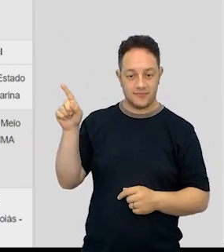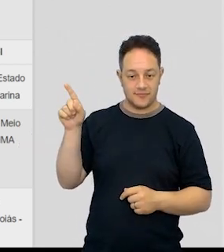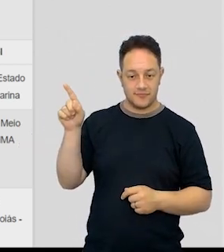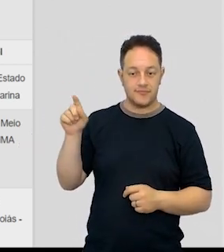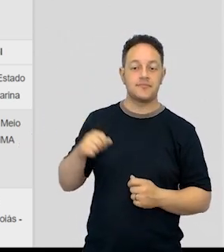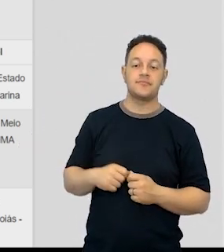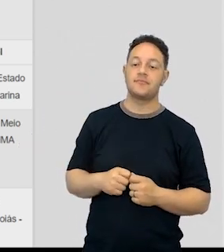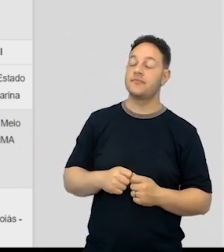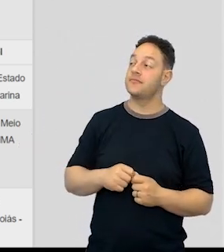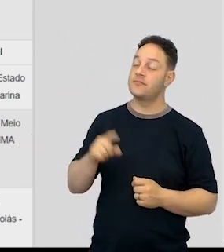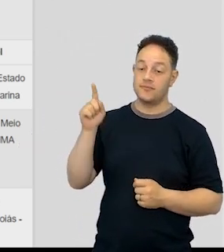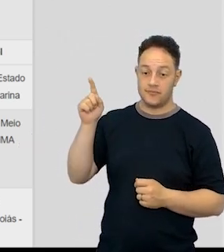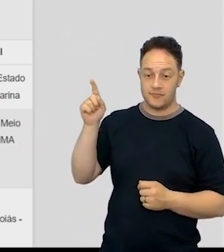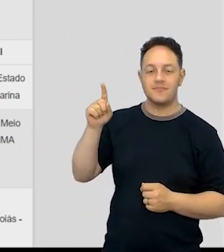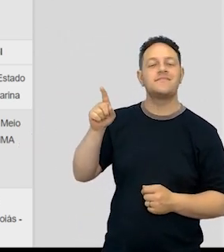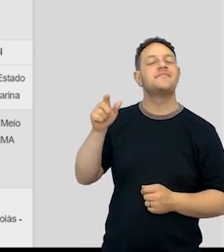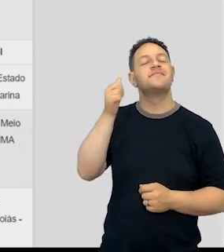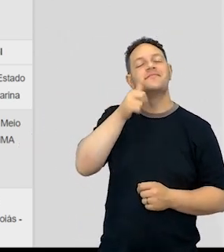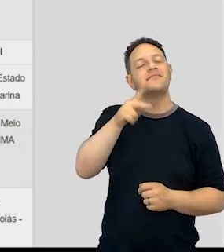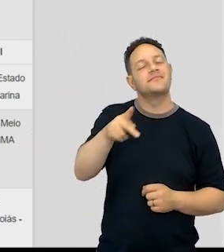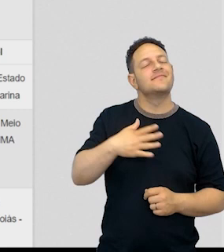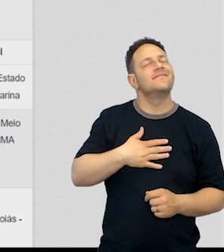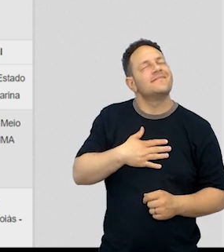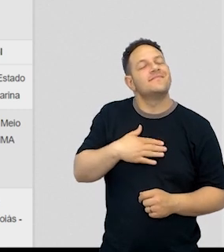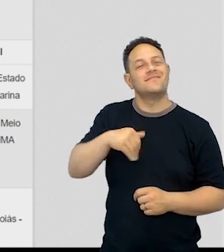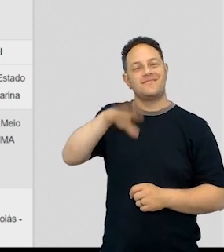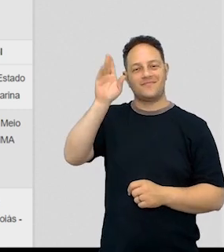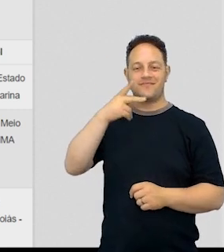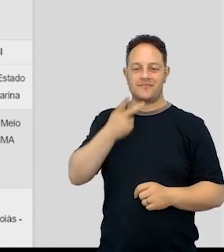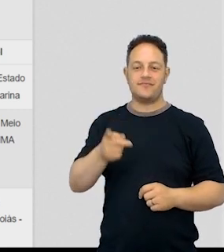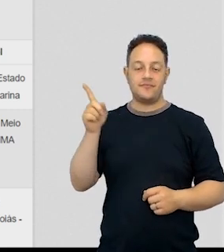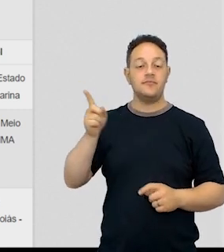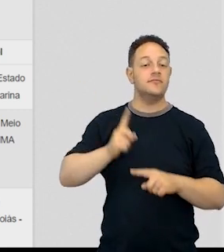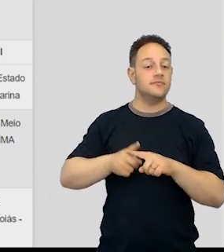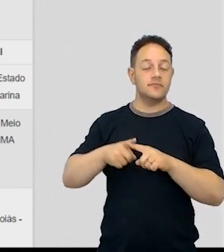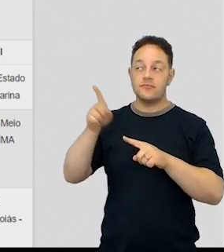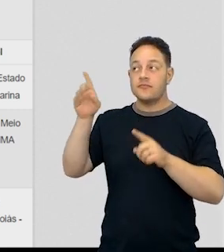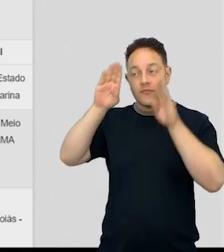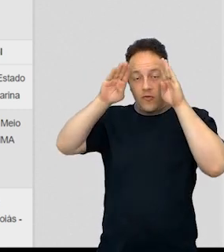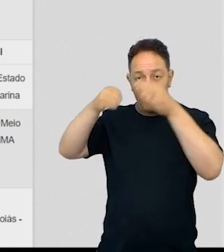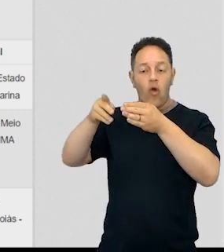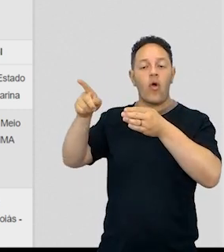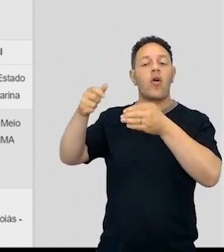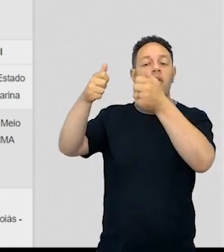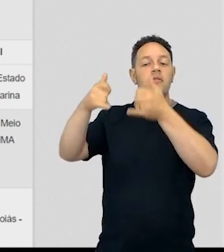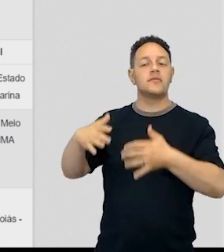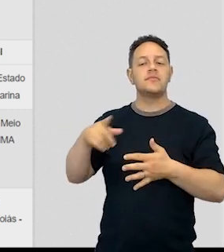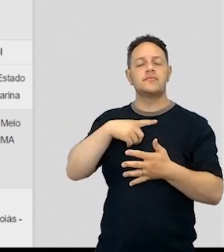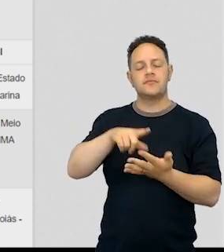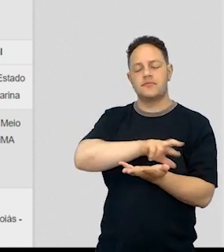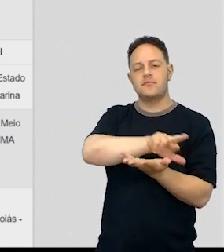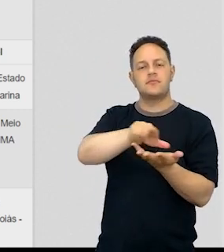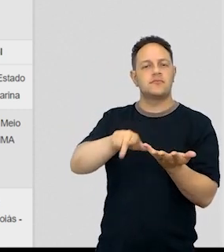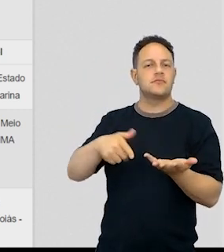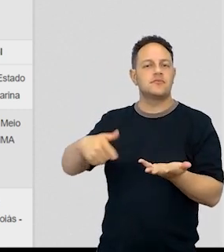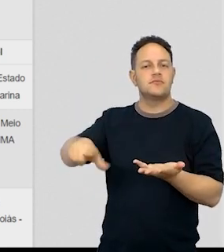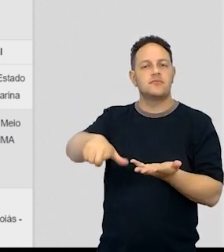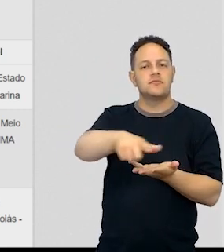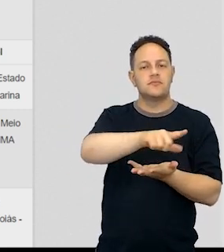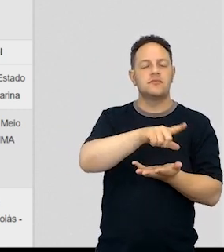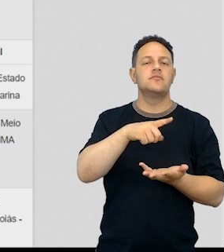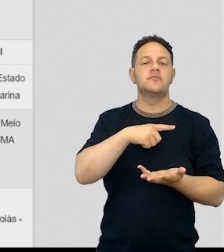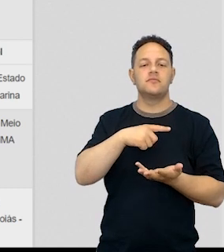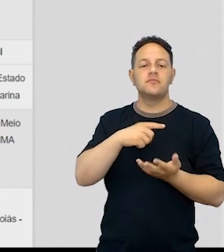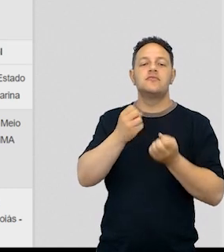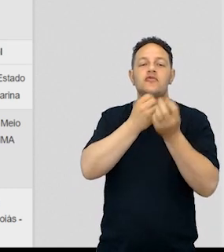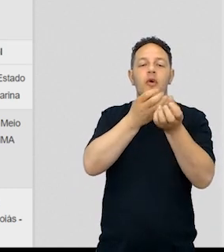daqui é um dos meus favoritos, porque ele concentra, na verdade, várias outras plataformas de dados abertos